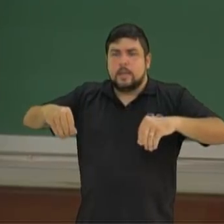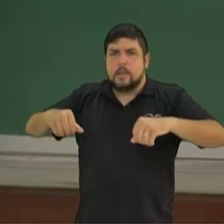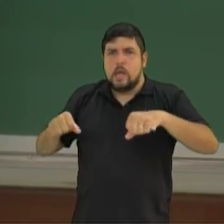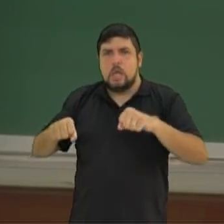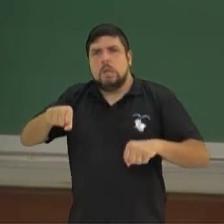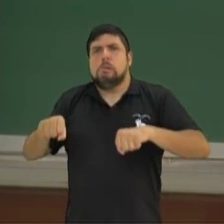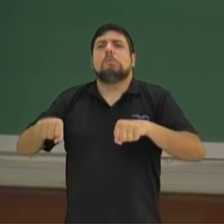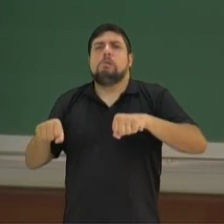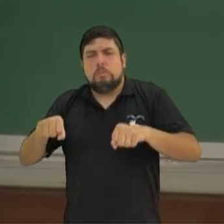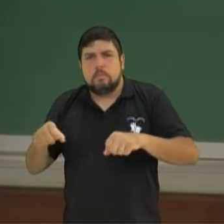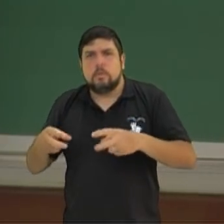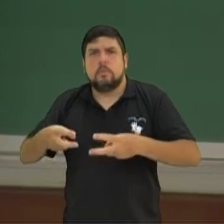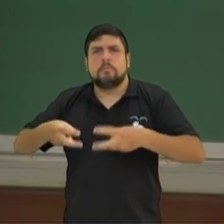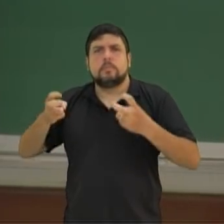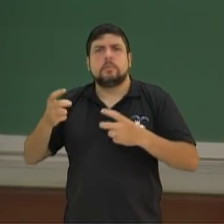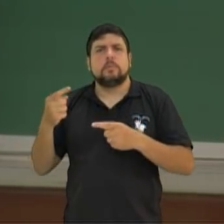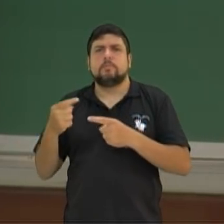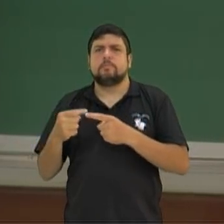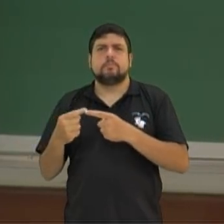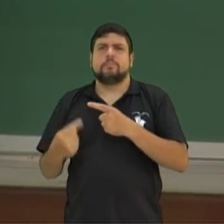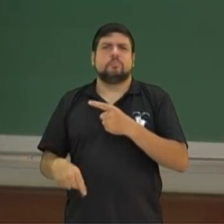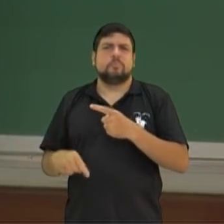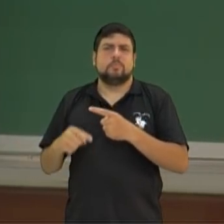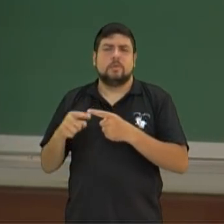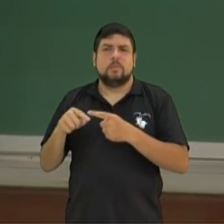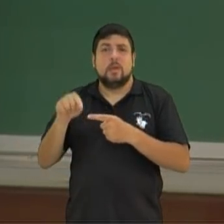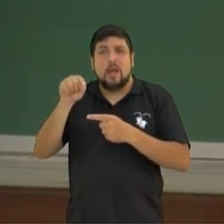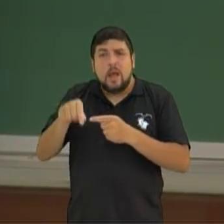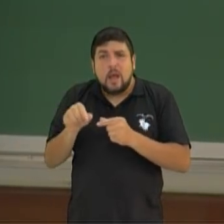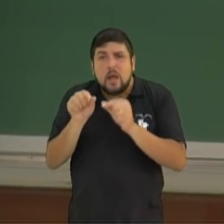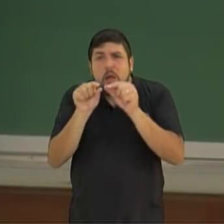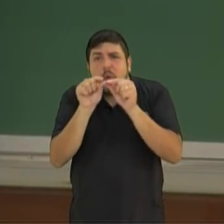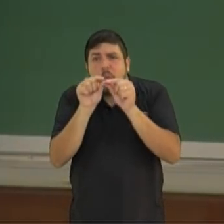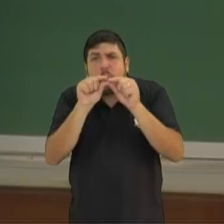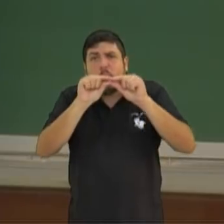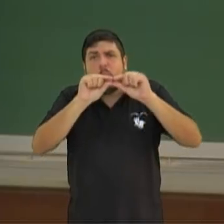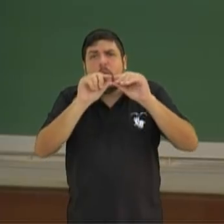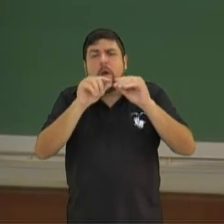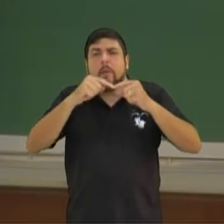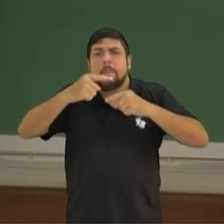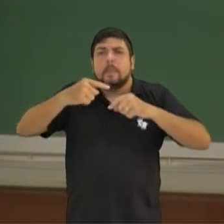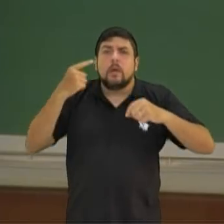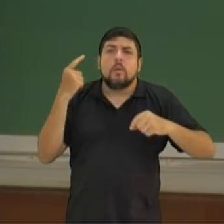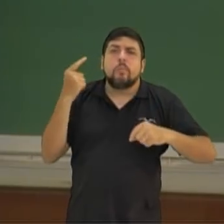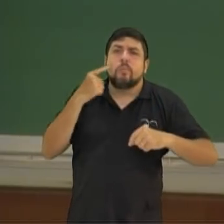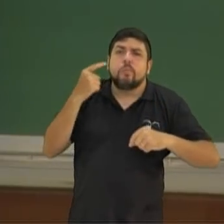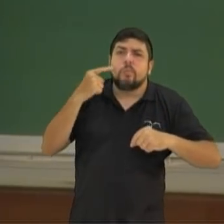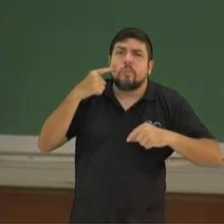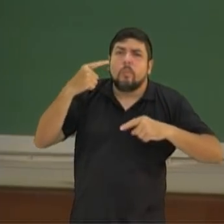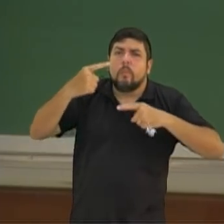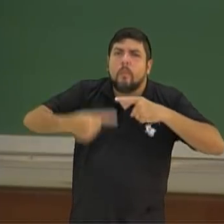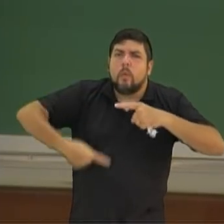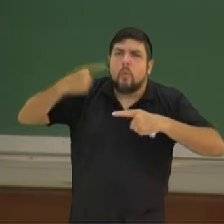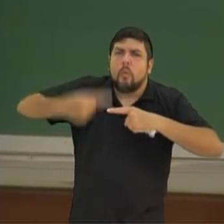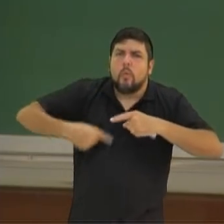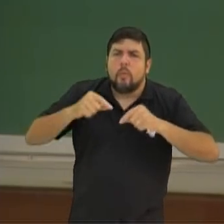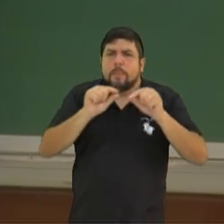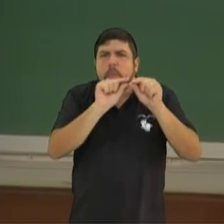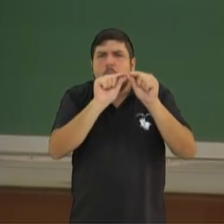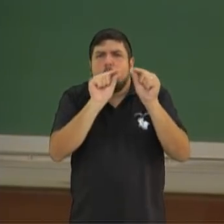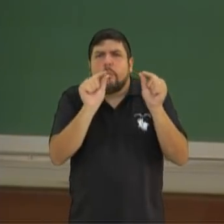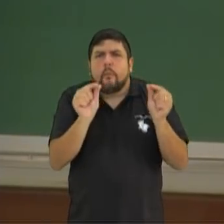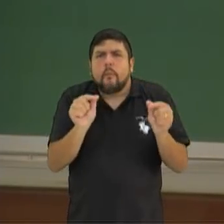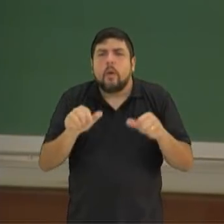deu certo. Por quê? Aquele pneu muito estreito afundava na terra, na areia, no chão